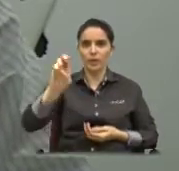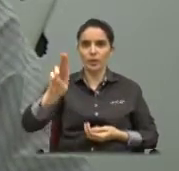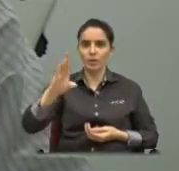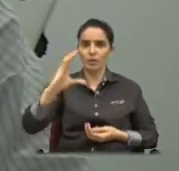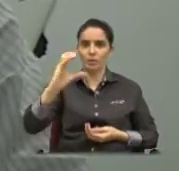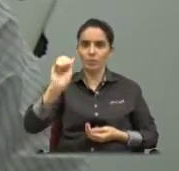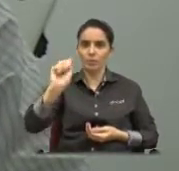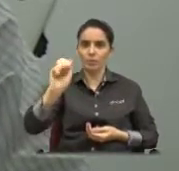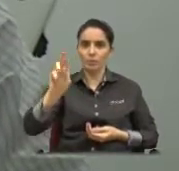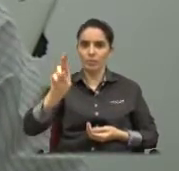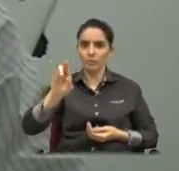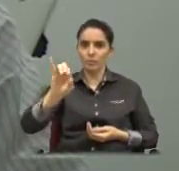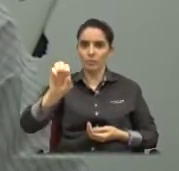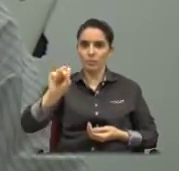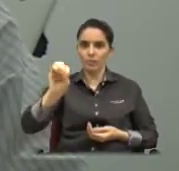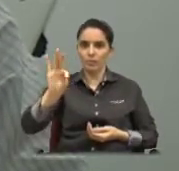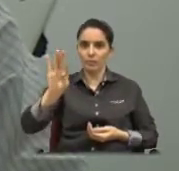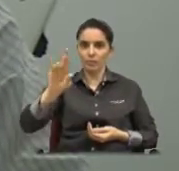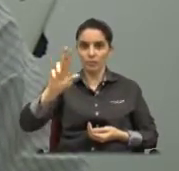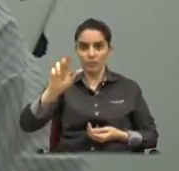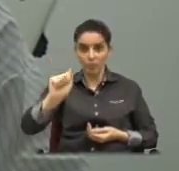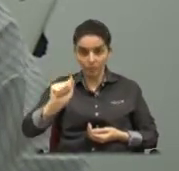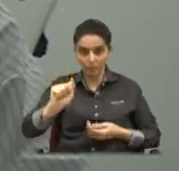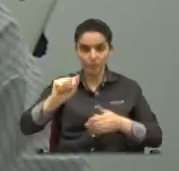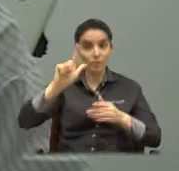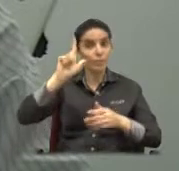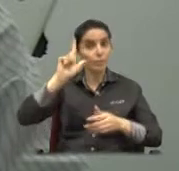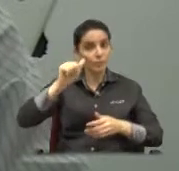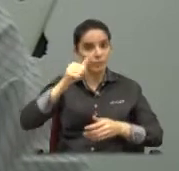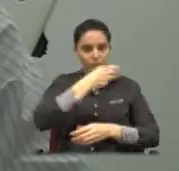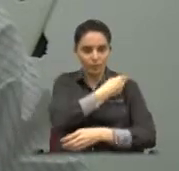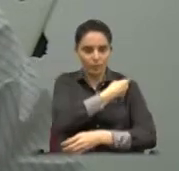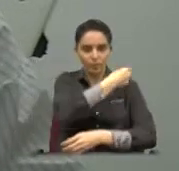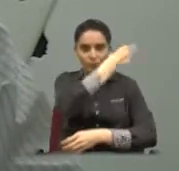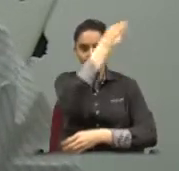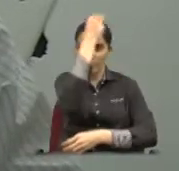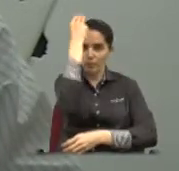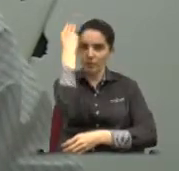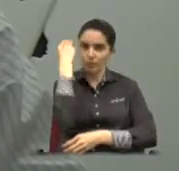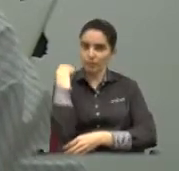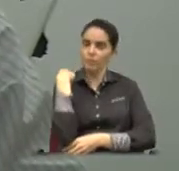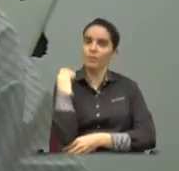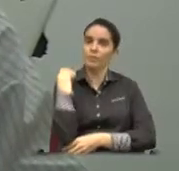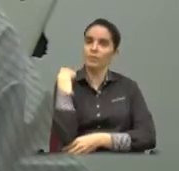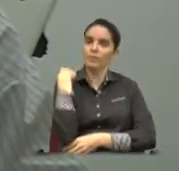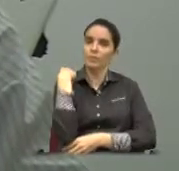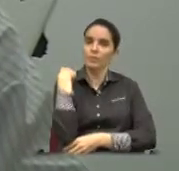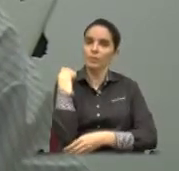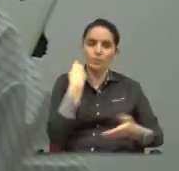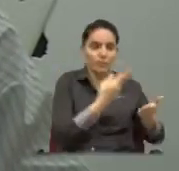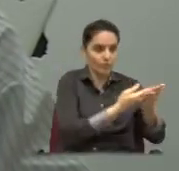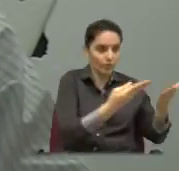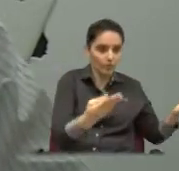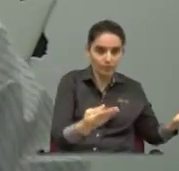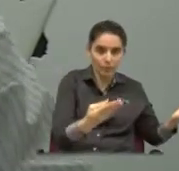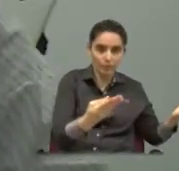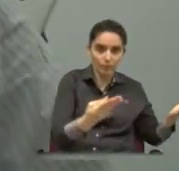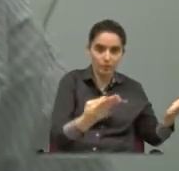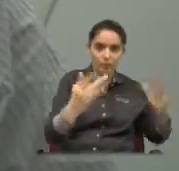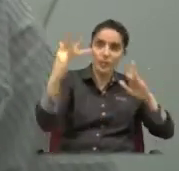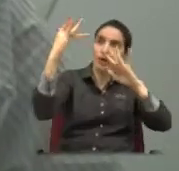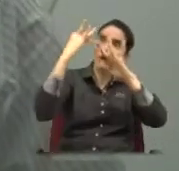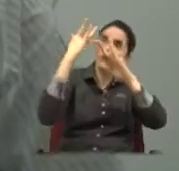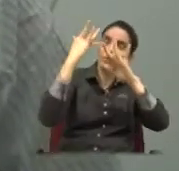nós, depois da Eucaristia, é a Nossa Senhora. É a que faz a ponte entre nós e Deus para nós, católicos. Então, para